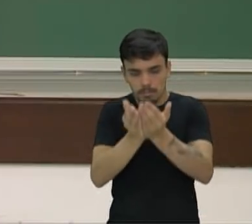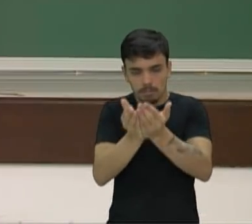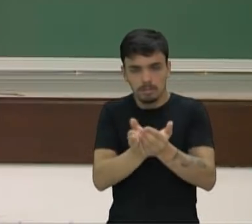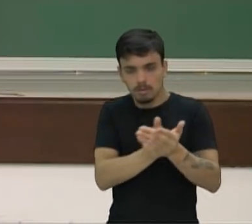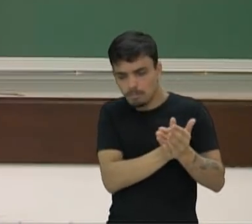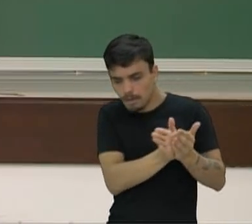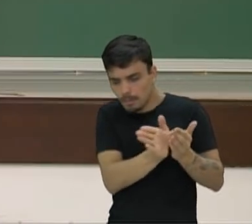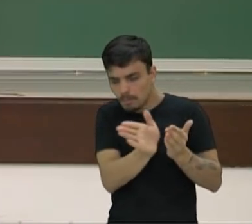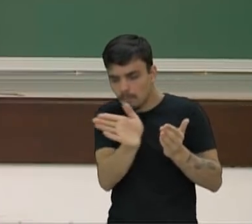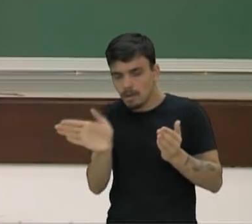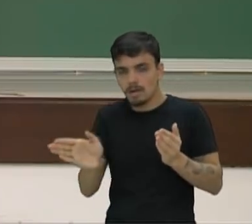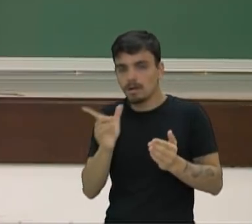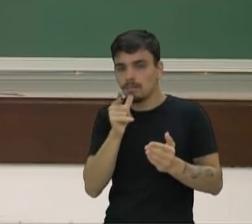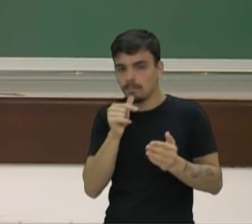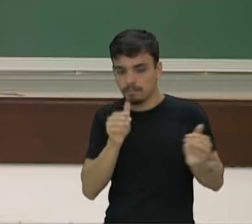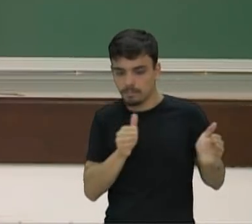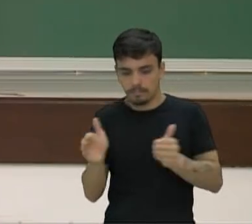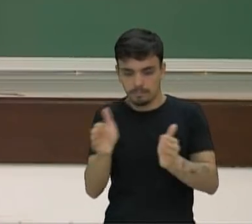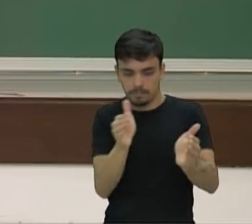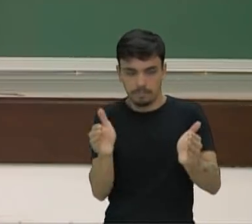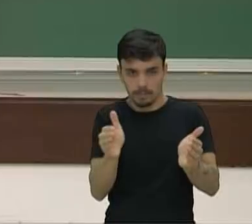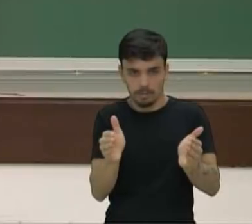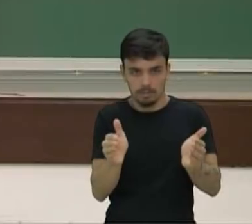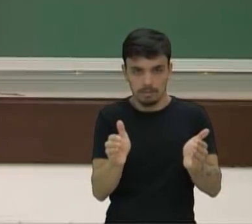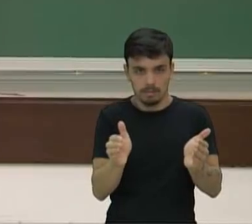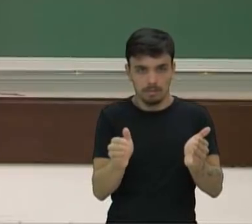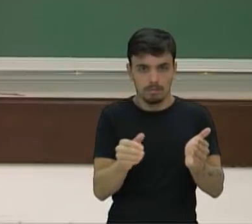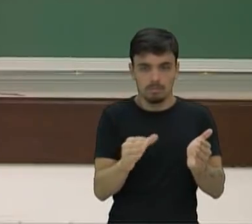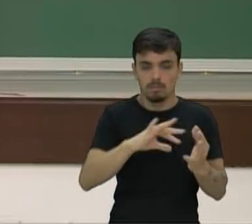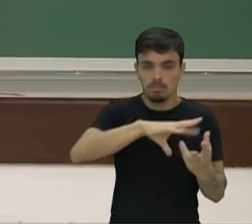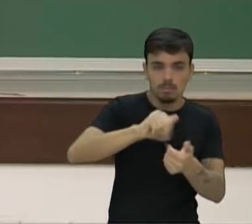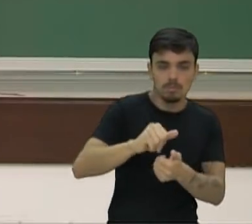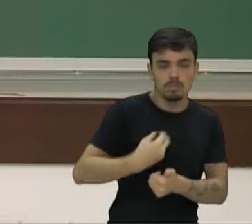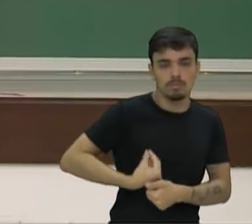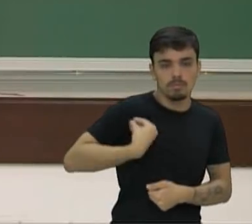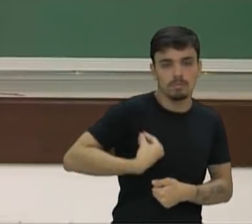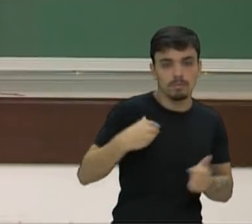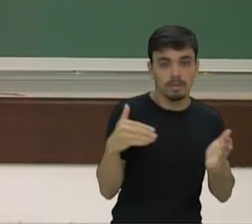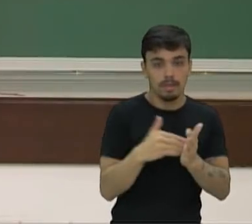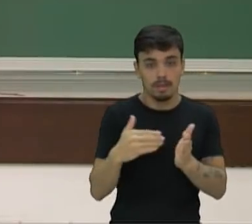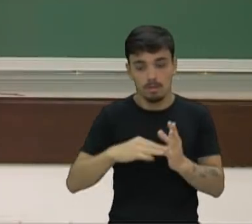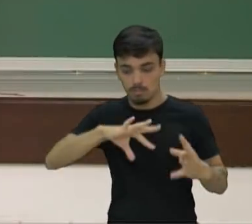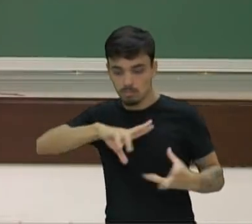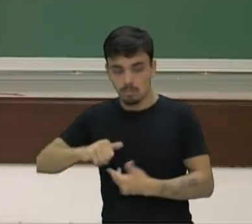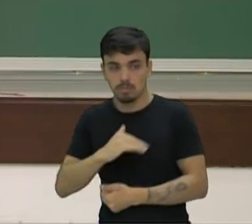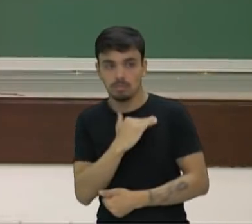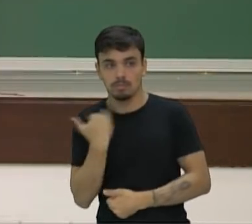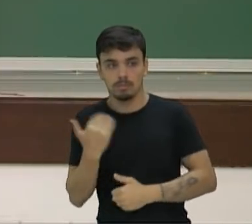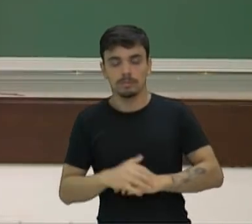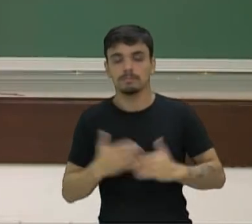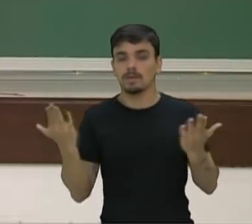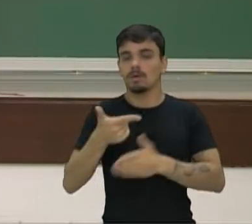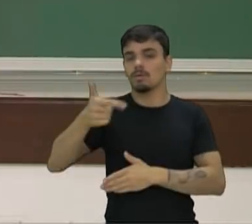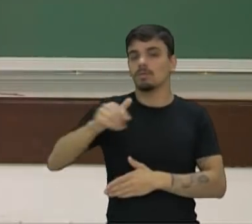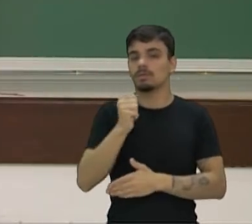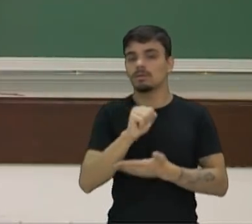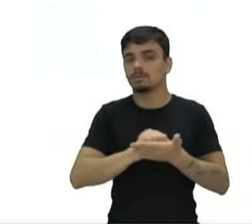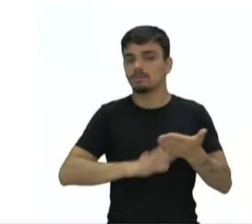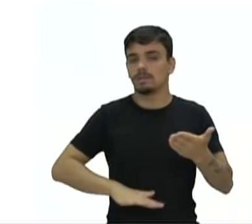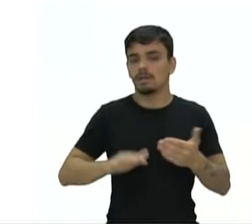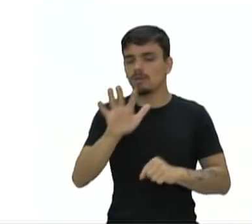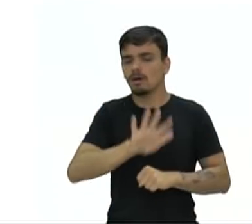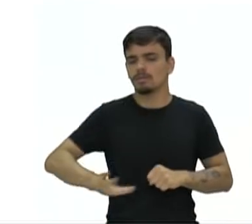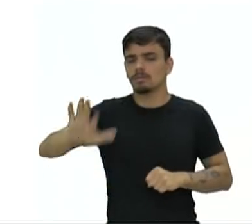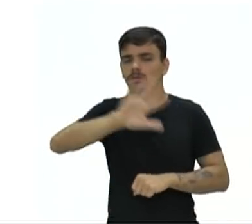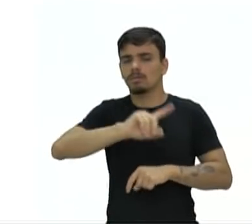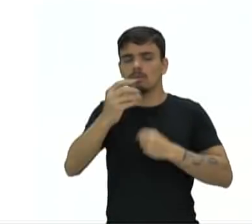transitava ou que destinava do mundo dos vivos para o mundo dos mortos. Próxima atividade, de maneira geral, como